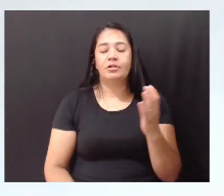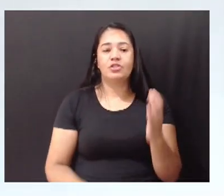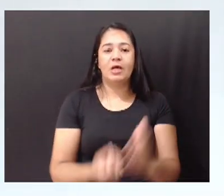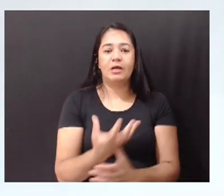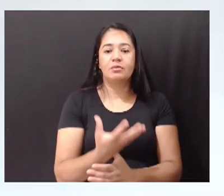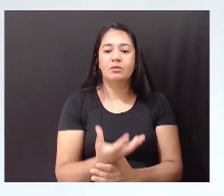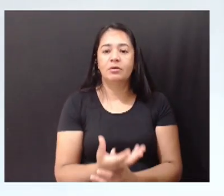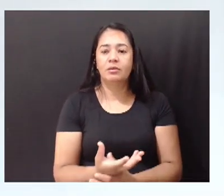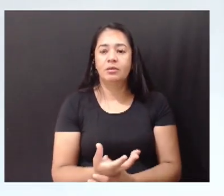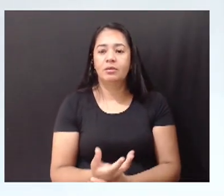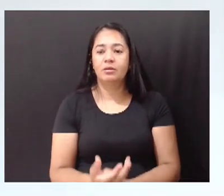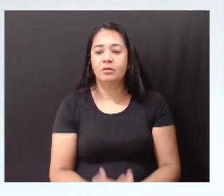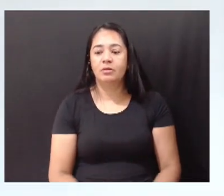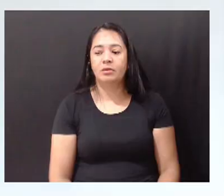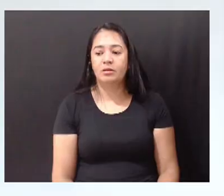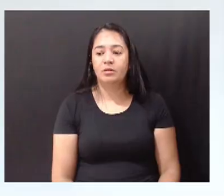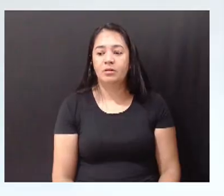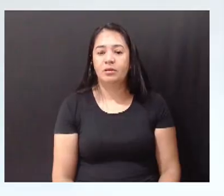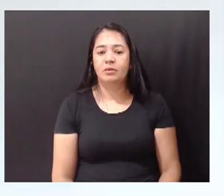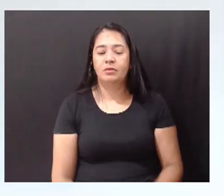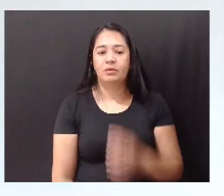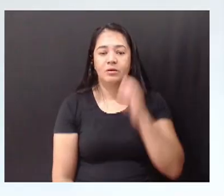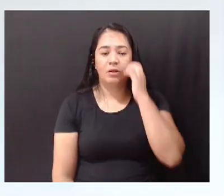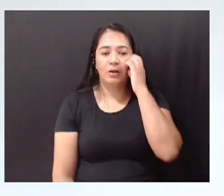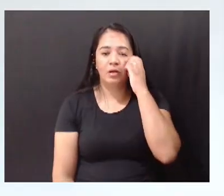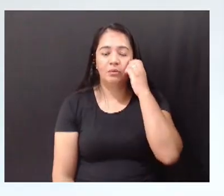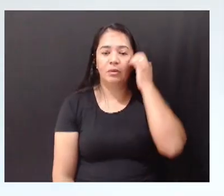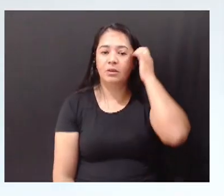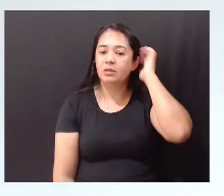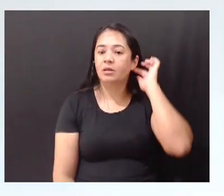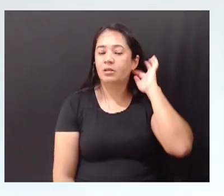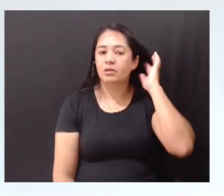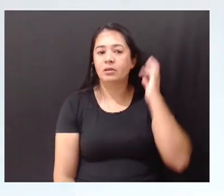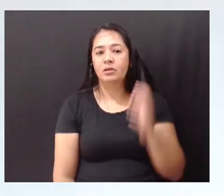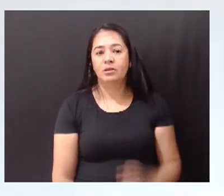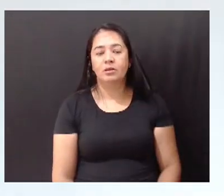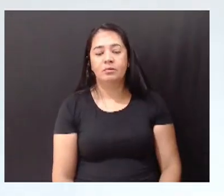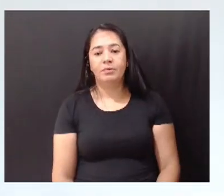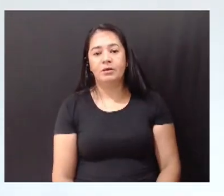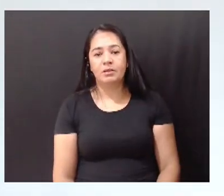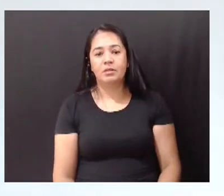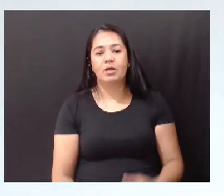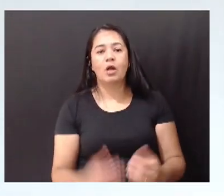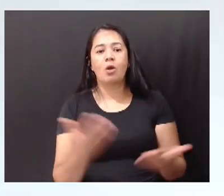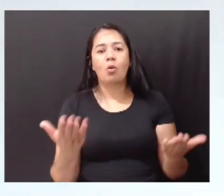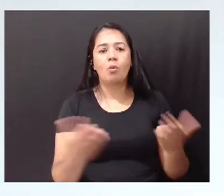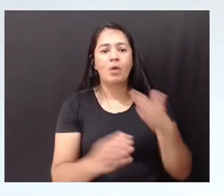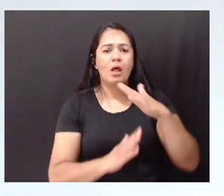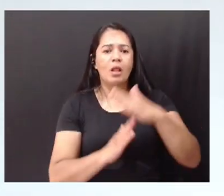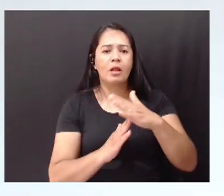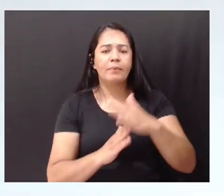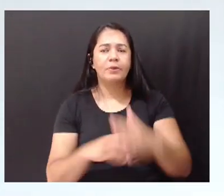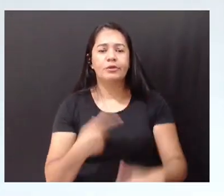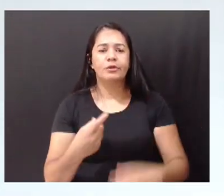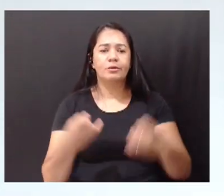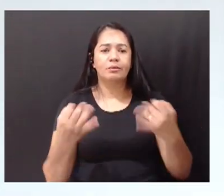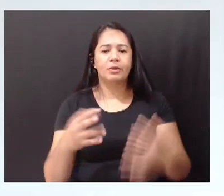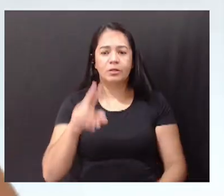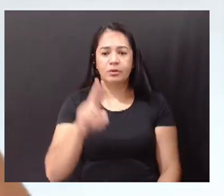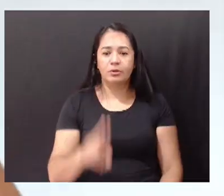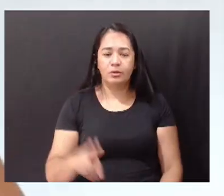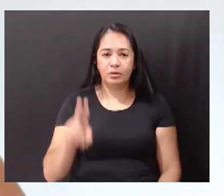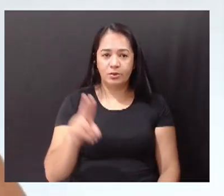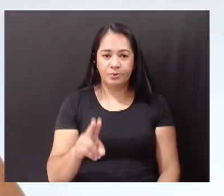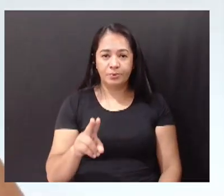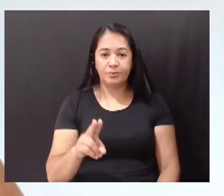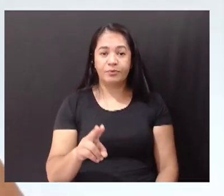de posicionamento sobre o que é limites quando a gente fala de uso abusivo das telas. E aí, quando